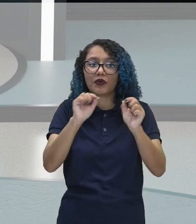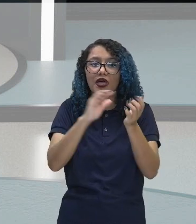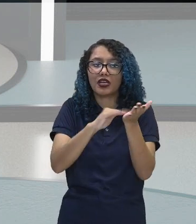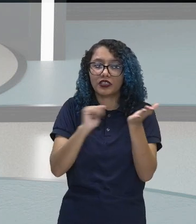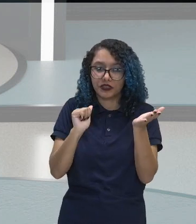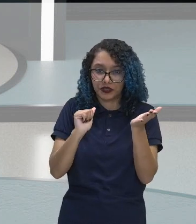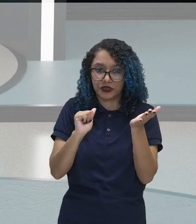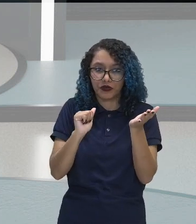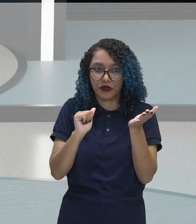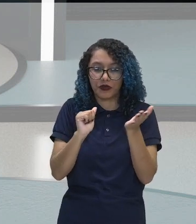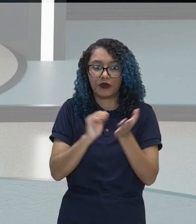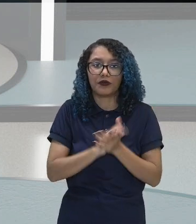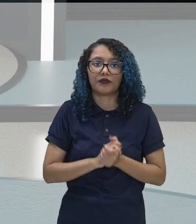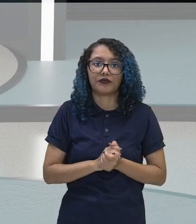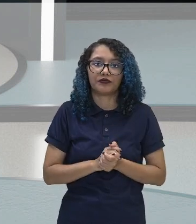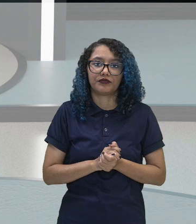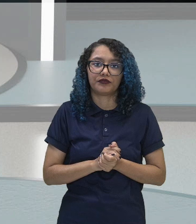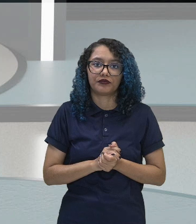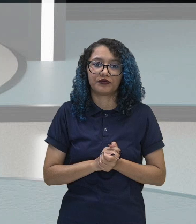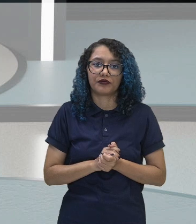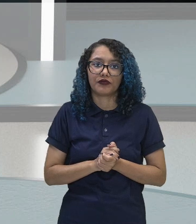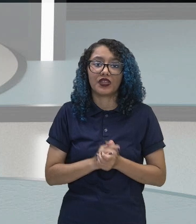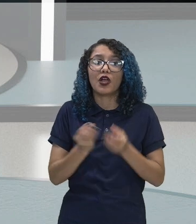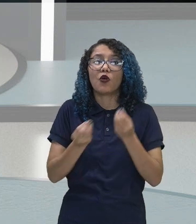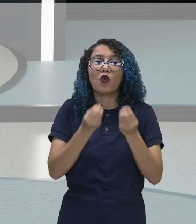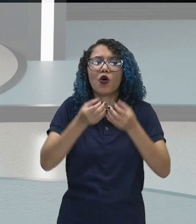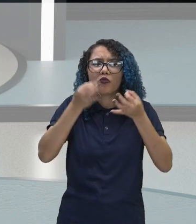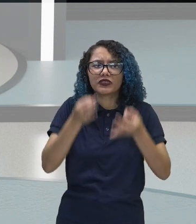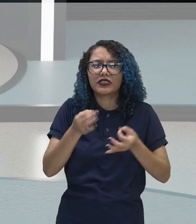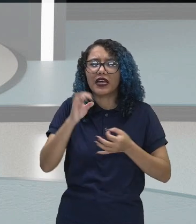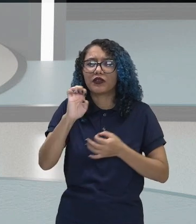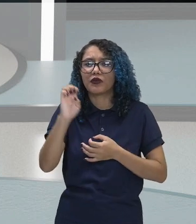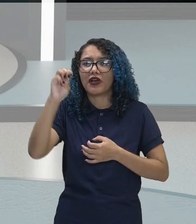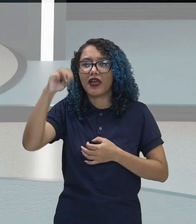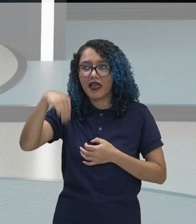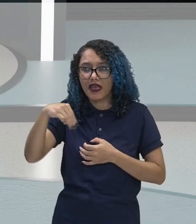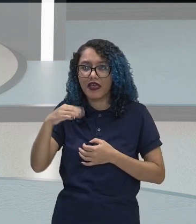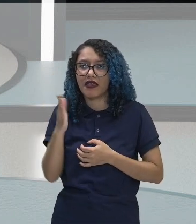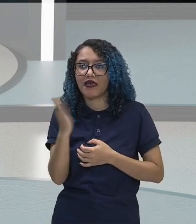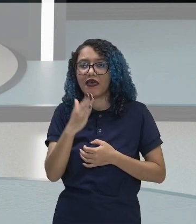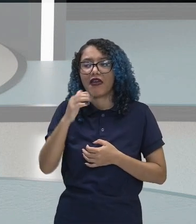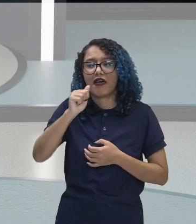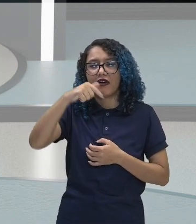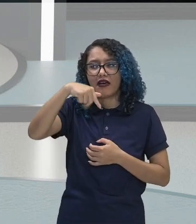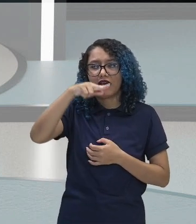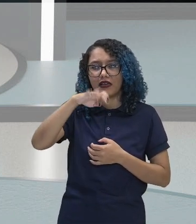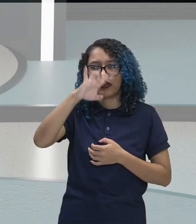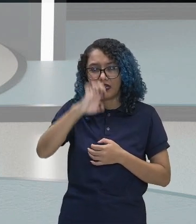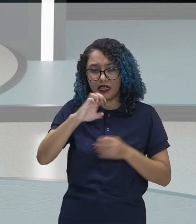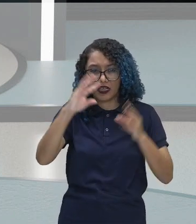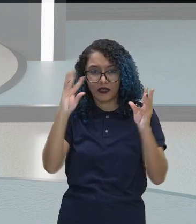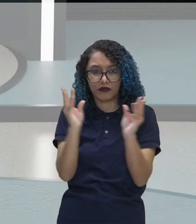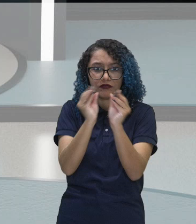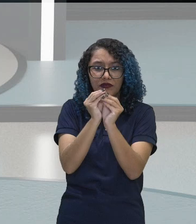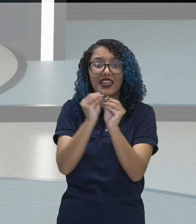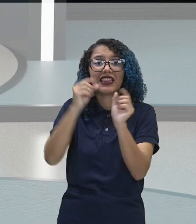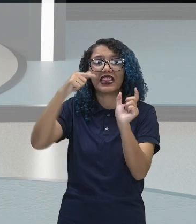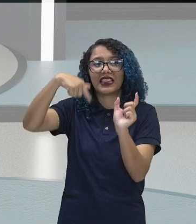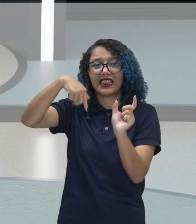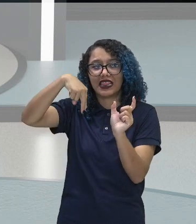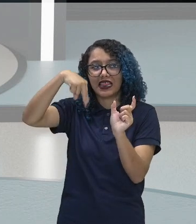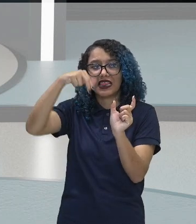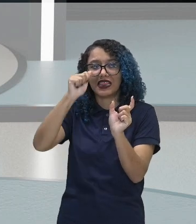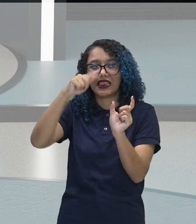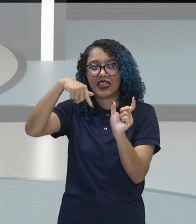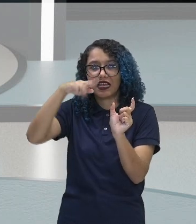verdade seria em aquele dia, que contraído fica naquele dia. Não descansei, elipse